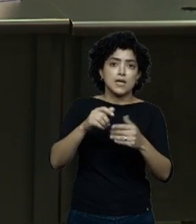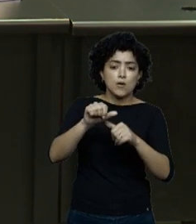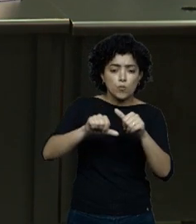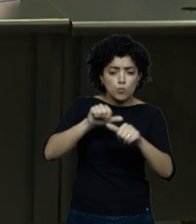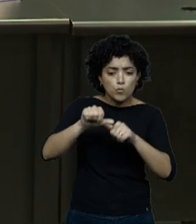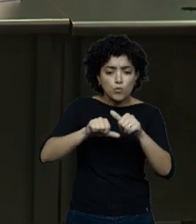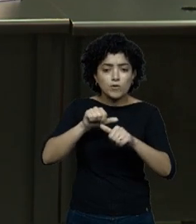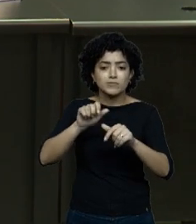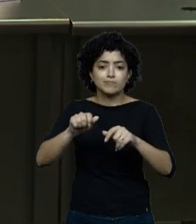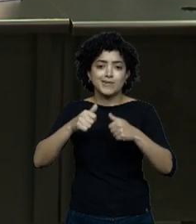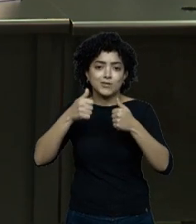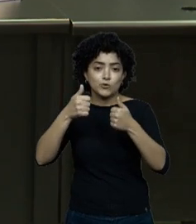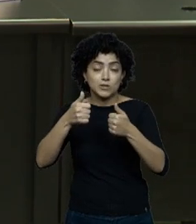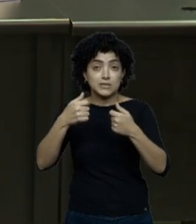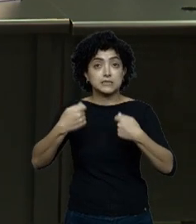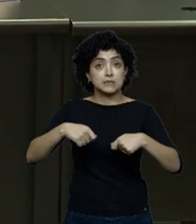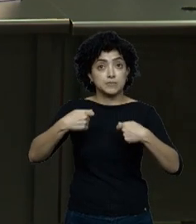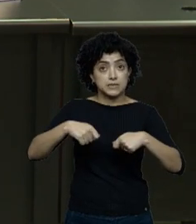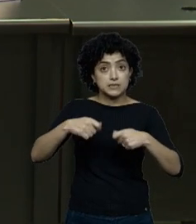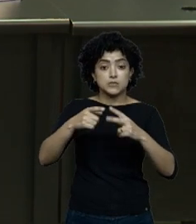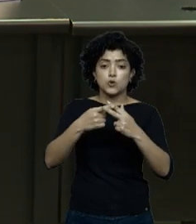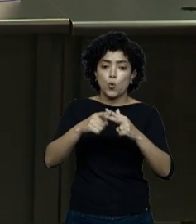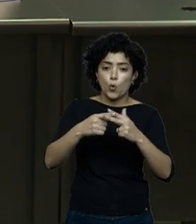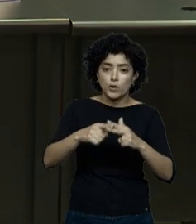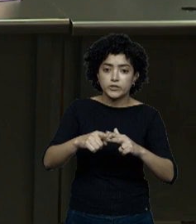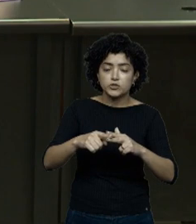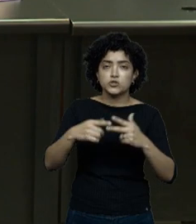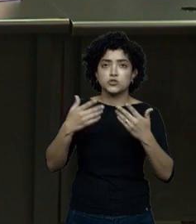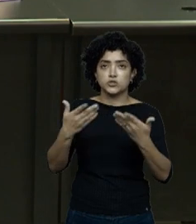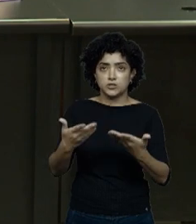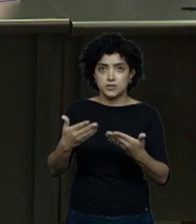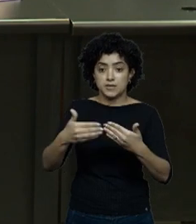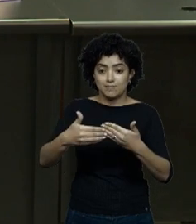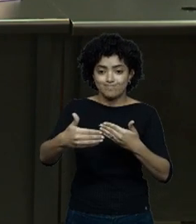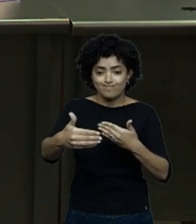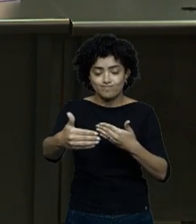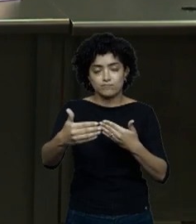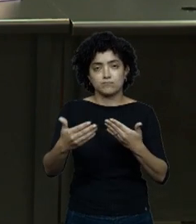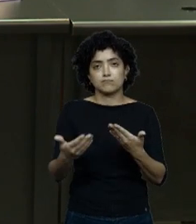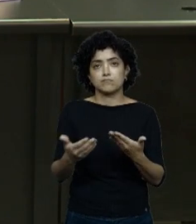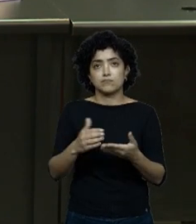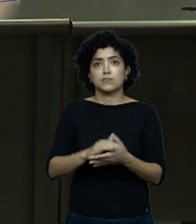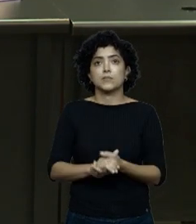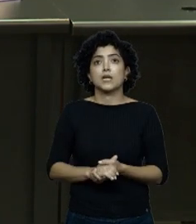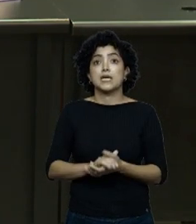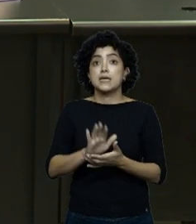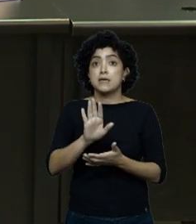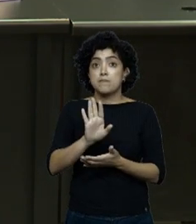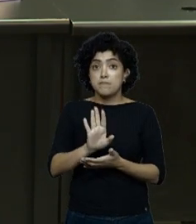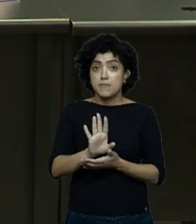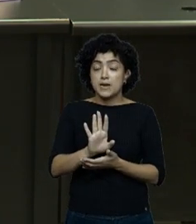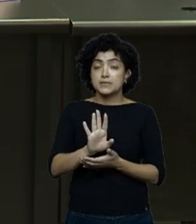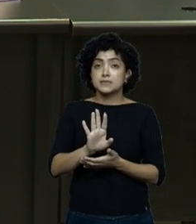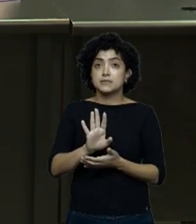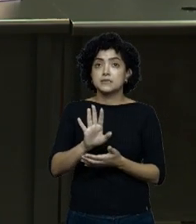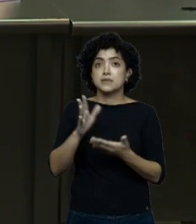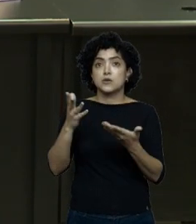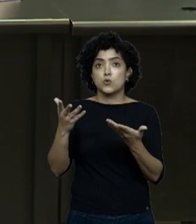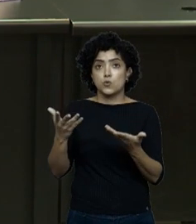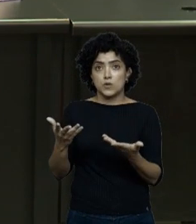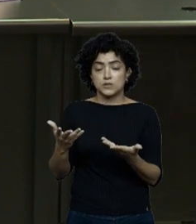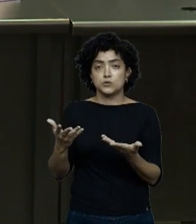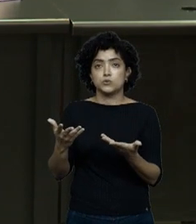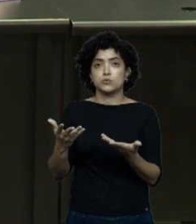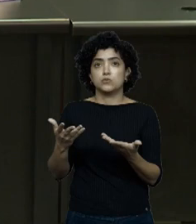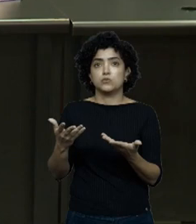muitas melhorias claro que são necessárias corrigir esse processo para os próximos anos né mas quando a questão desrespeito